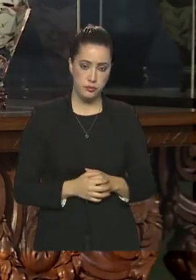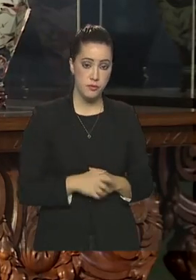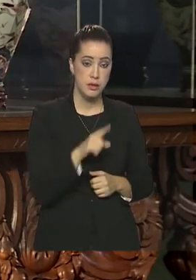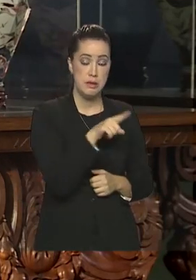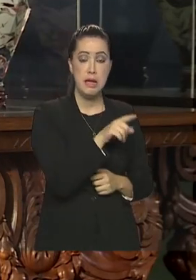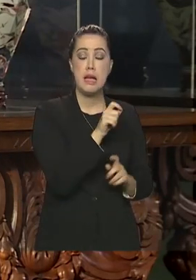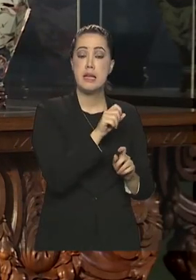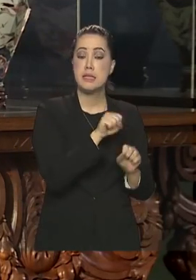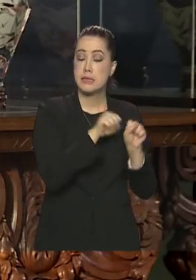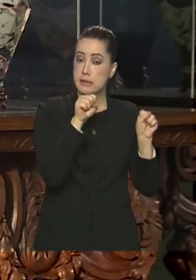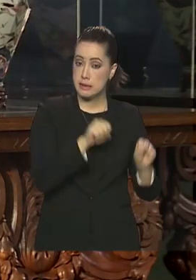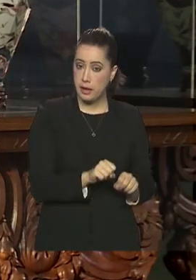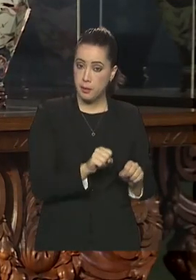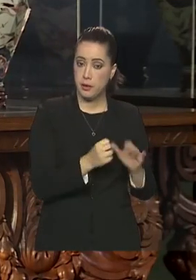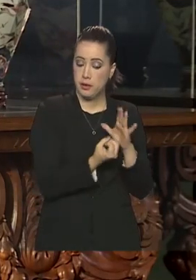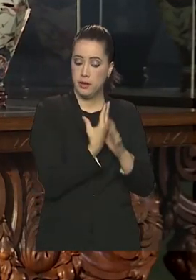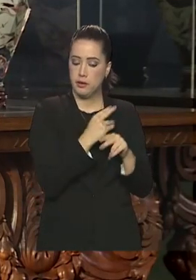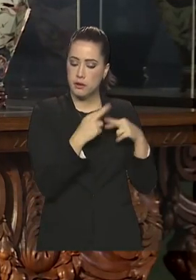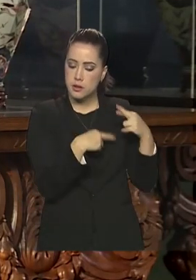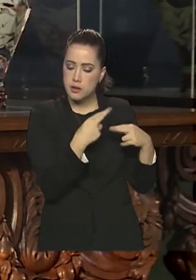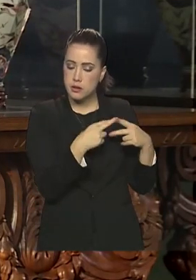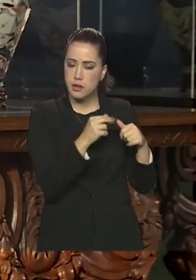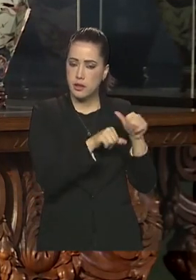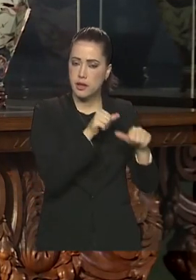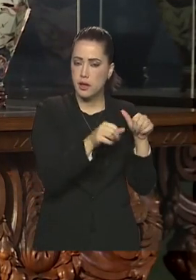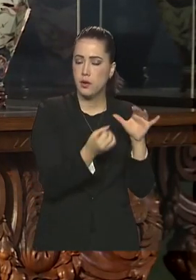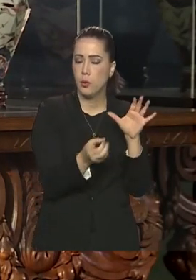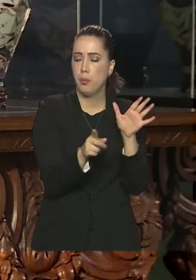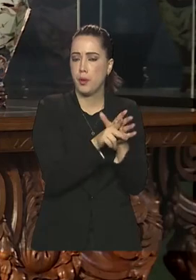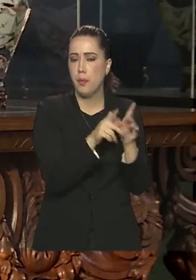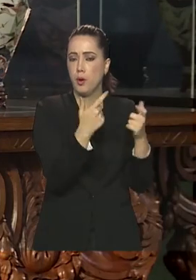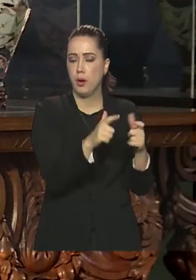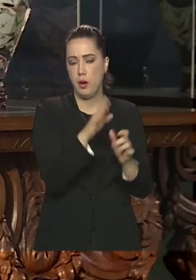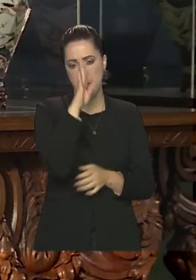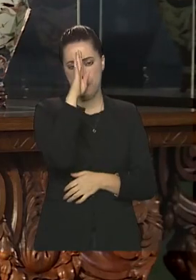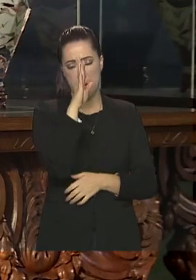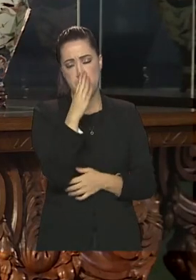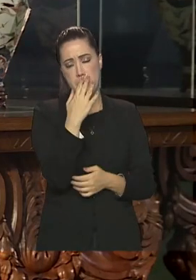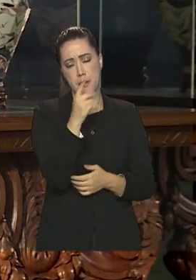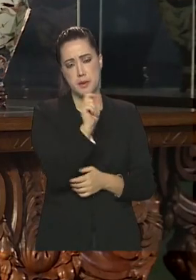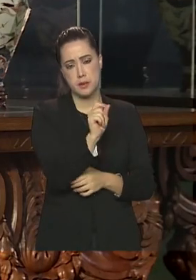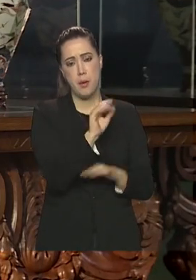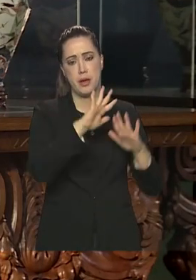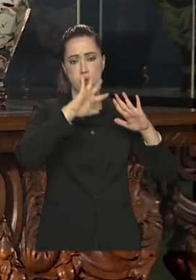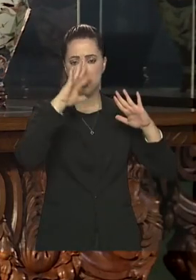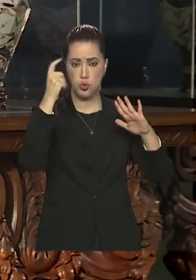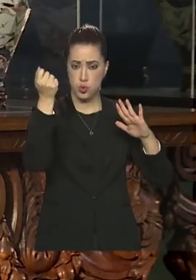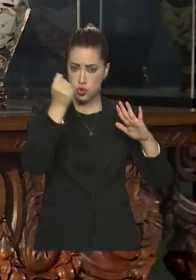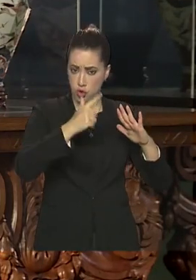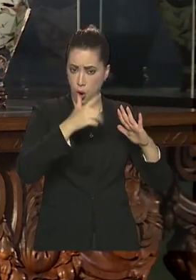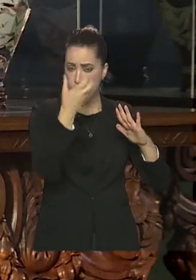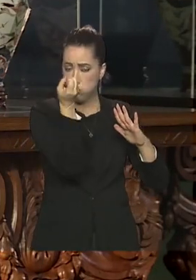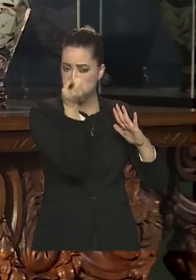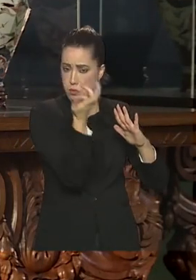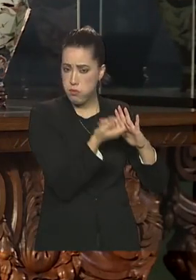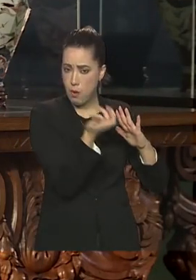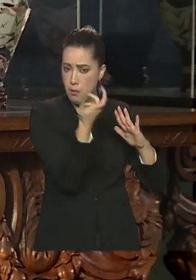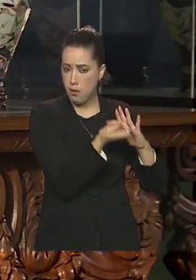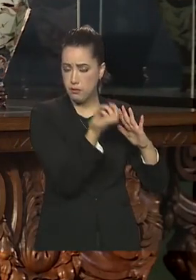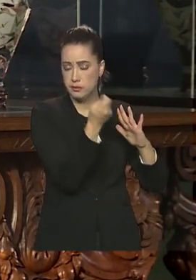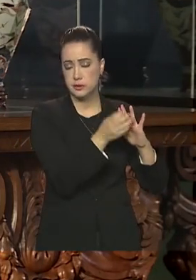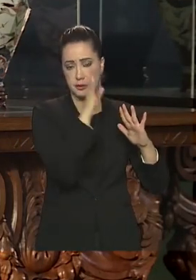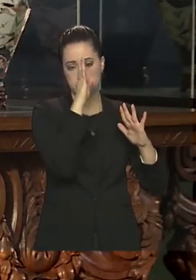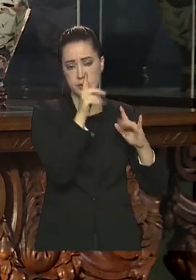sistemas de geração local, principalmente fonte solar. Pequenos projetos de geração solar ou individuais para algumas